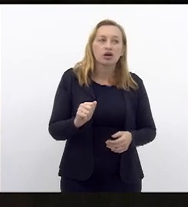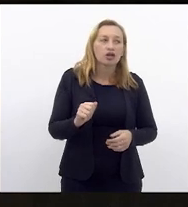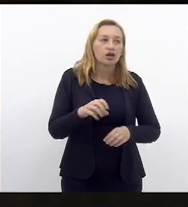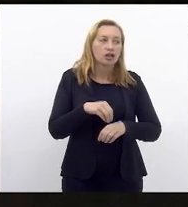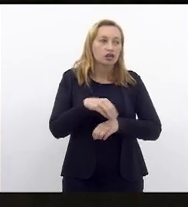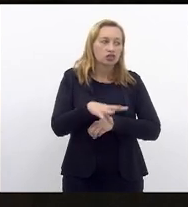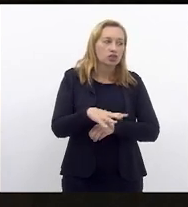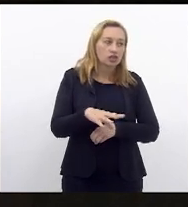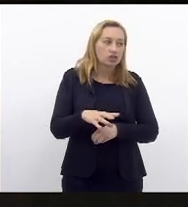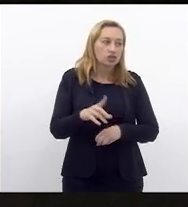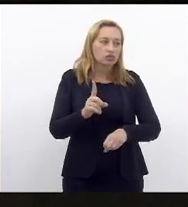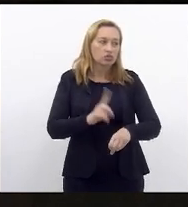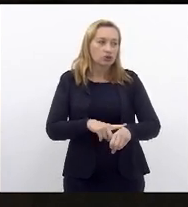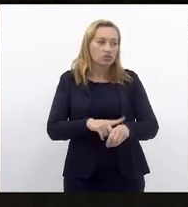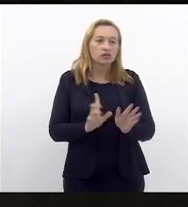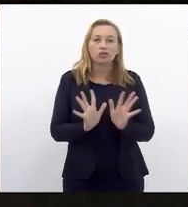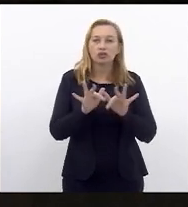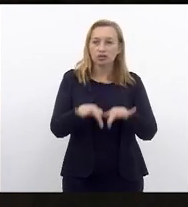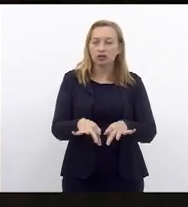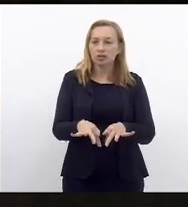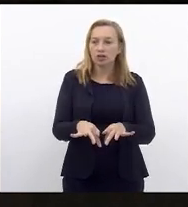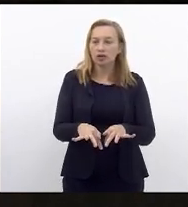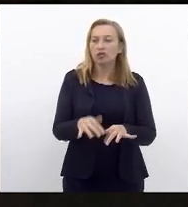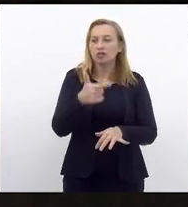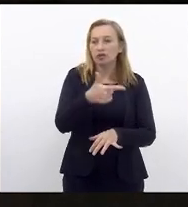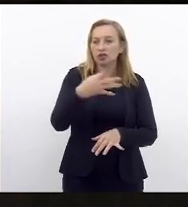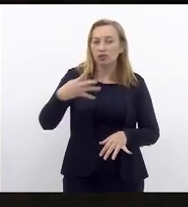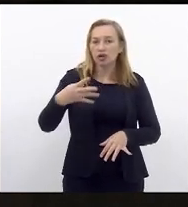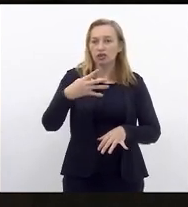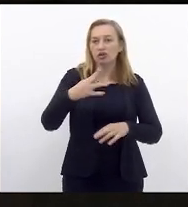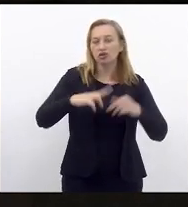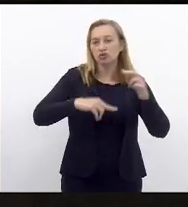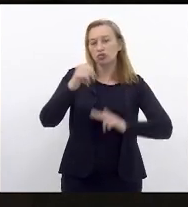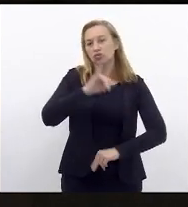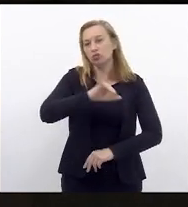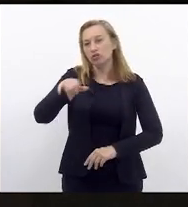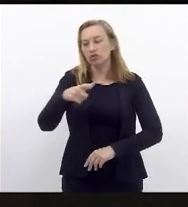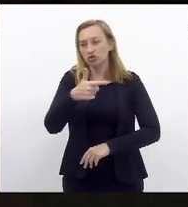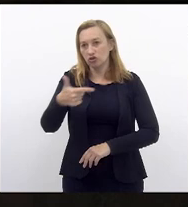do mandato do senhor Tiago Mohamed Monteiro no dia 24 de junho de 2021.